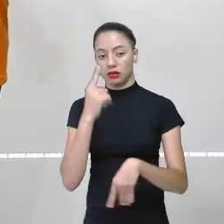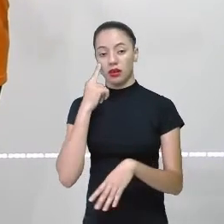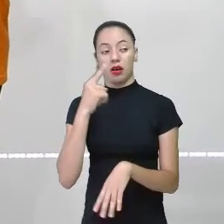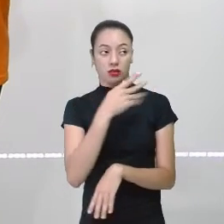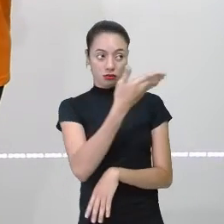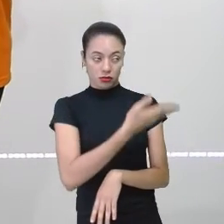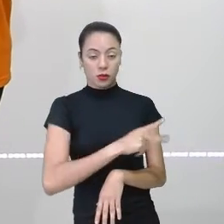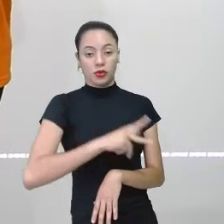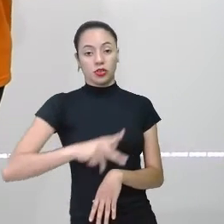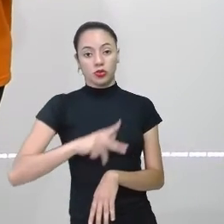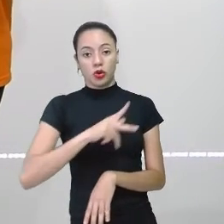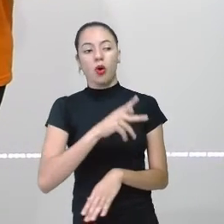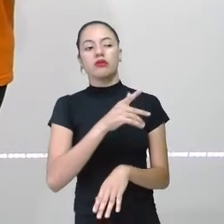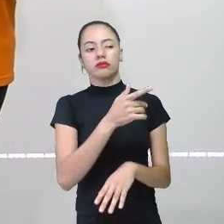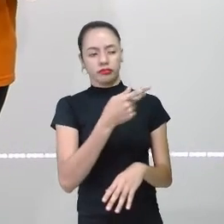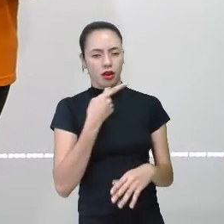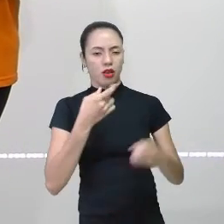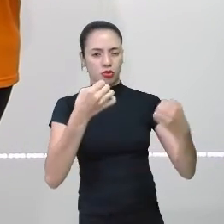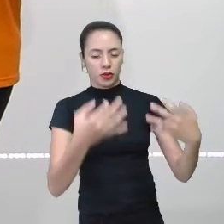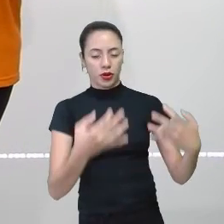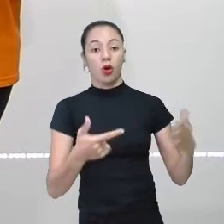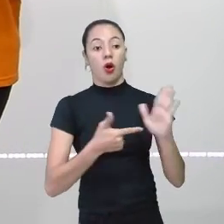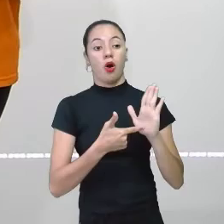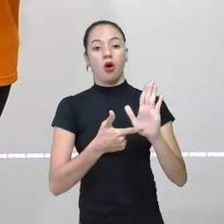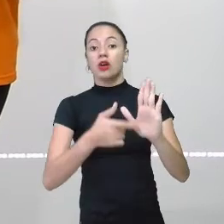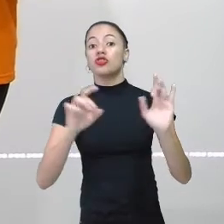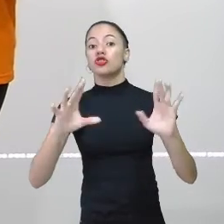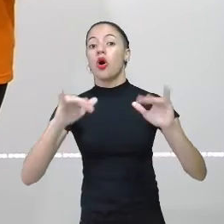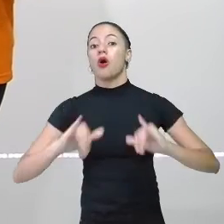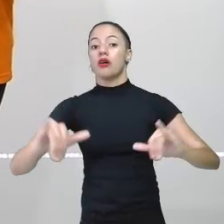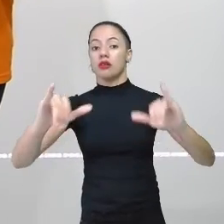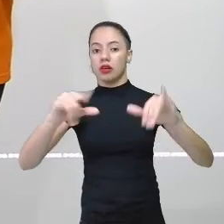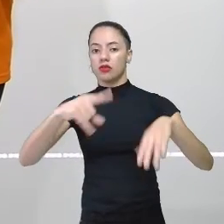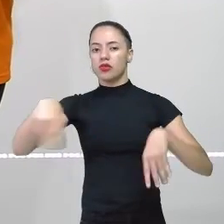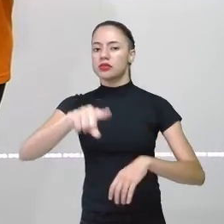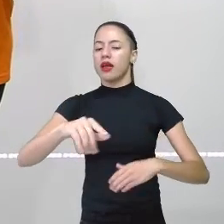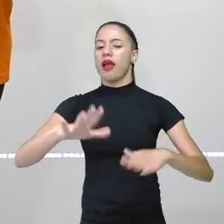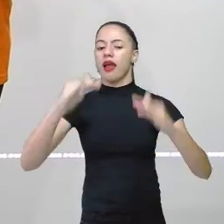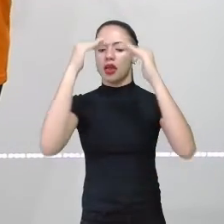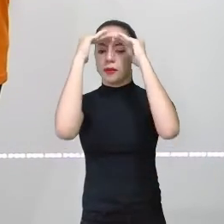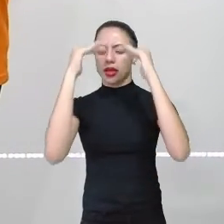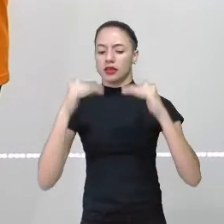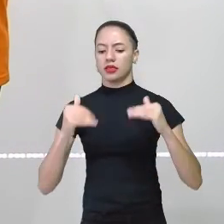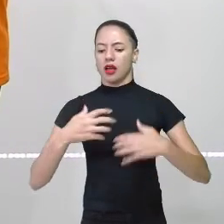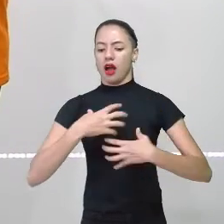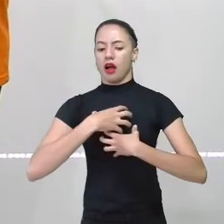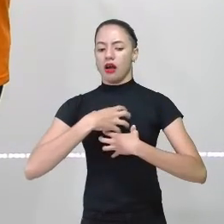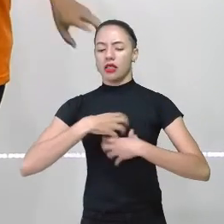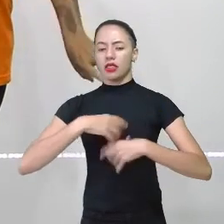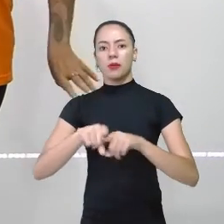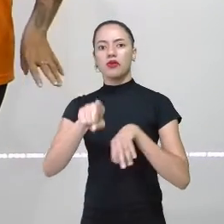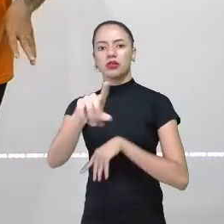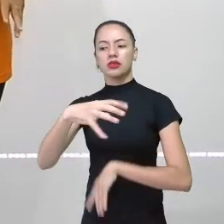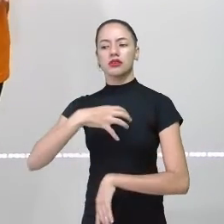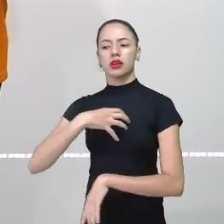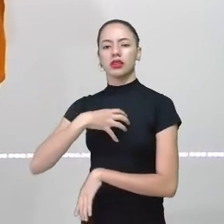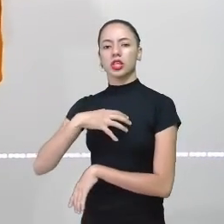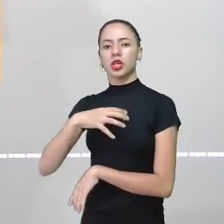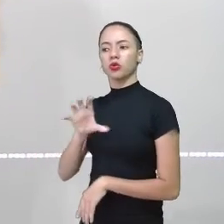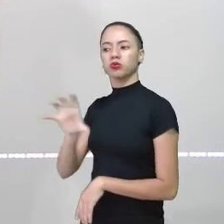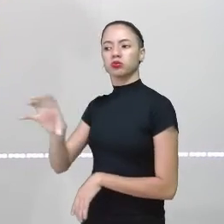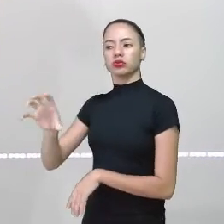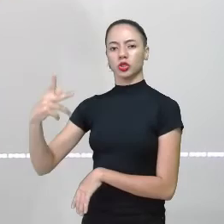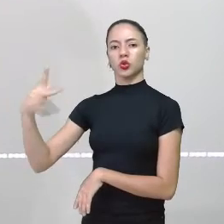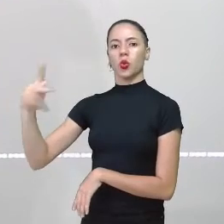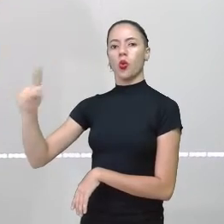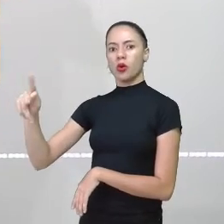só para ser um alerta. É bem importante você respeitar, assim, a sua energia e o que você sentiu da energia do outro, do que você notou, o